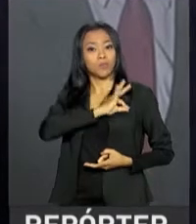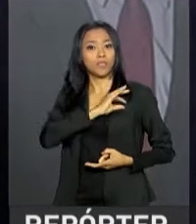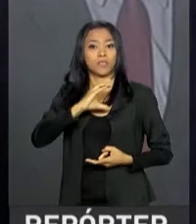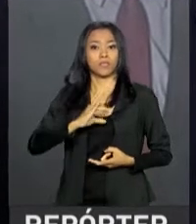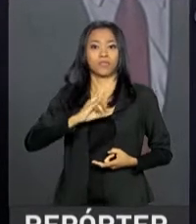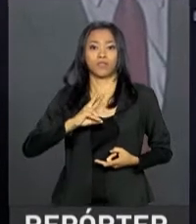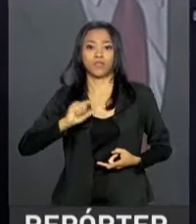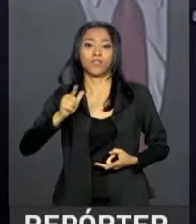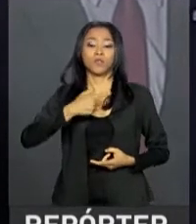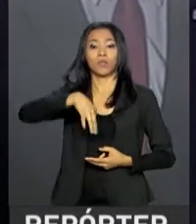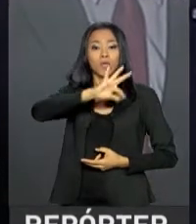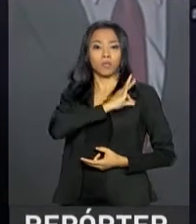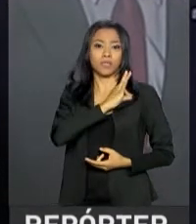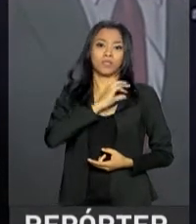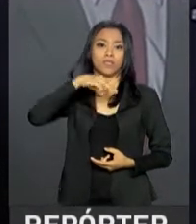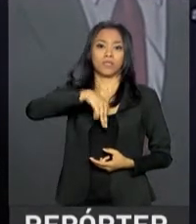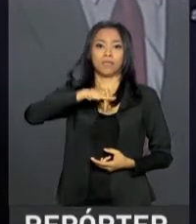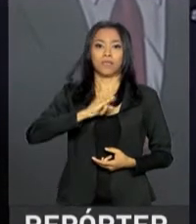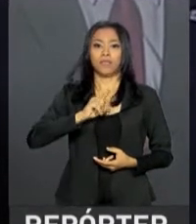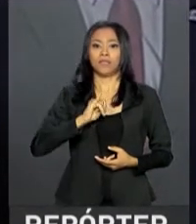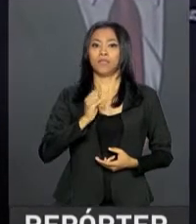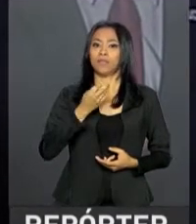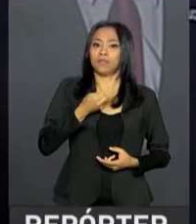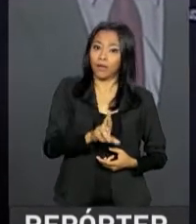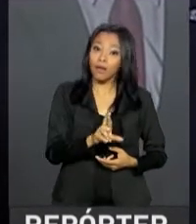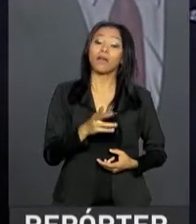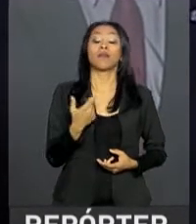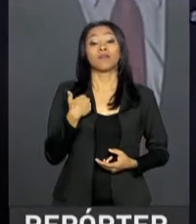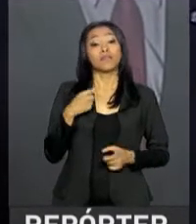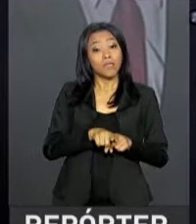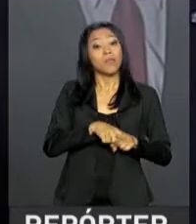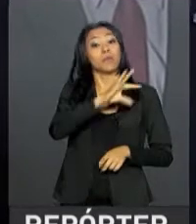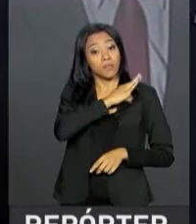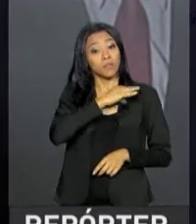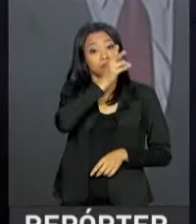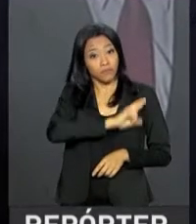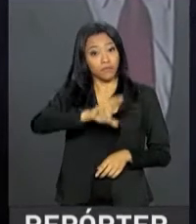Civil, Polícia Militar e, juntamente com eles, a Polícia Federal,